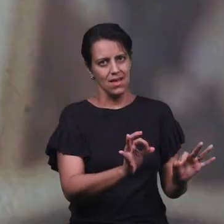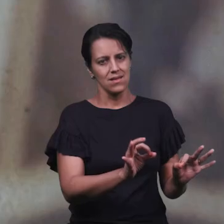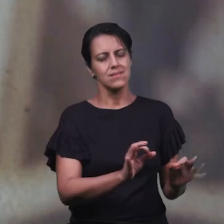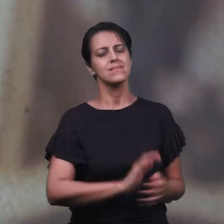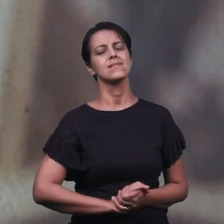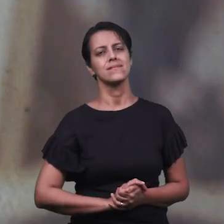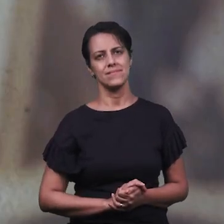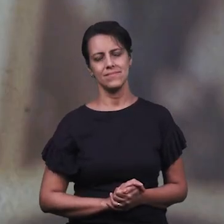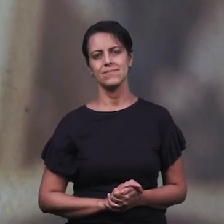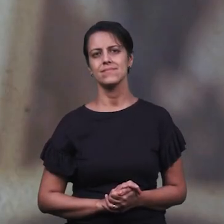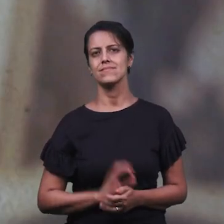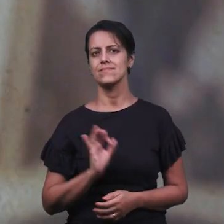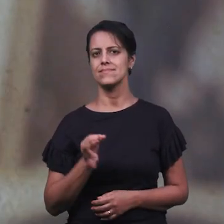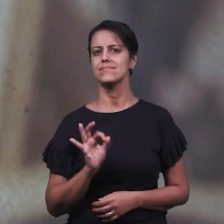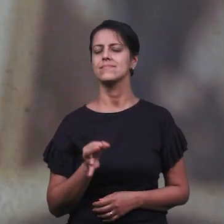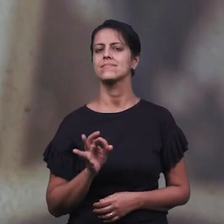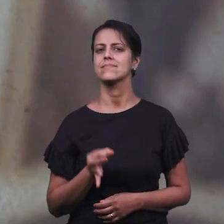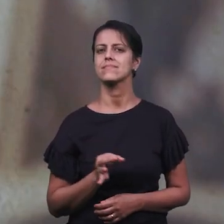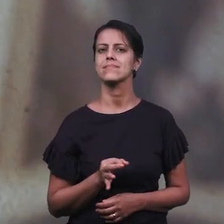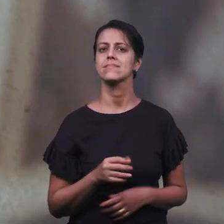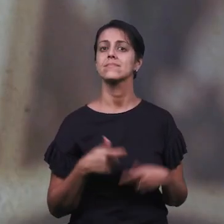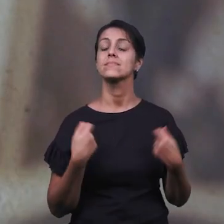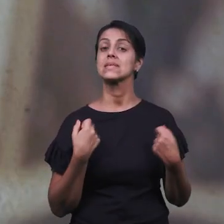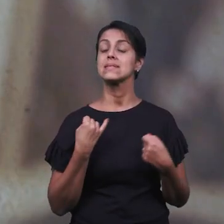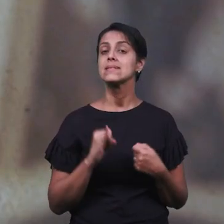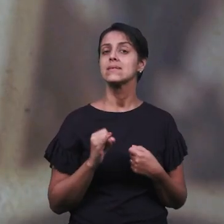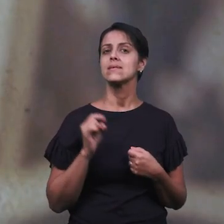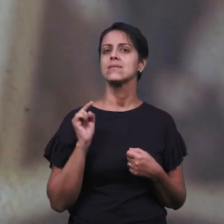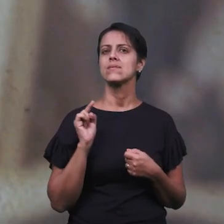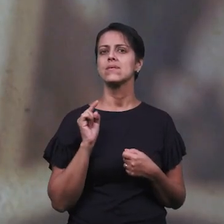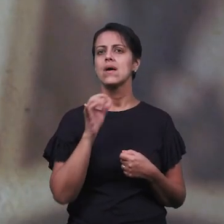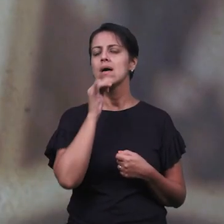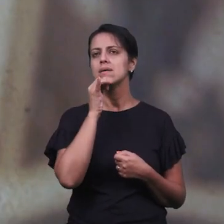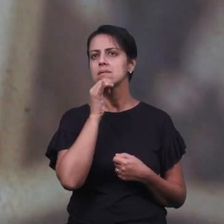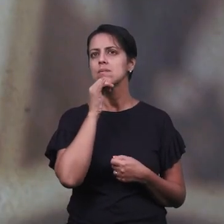Exatamente. Quando você se vale desse